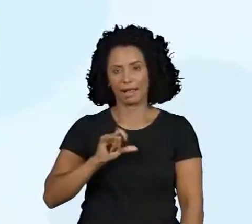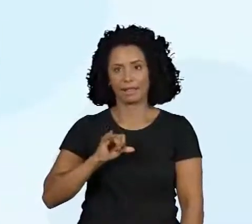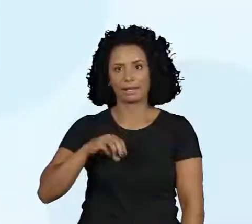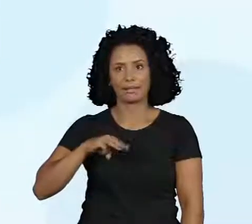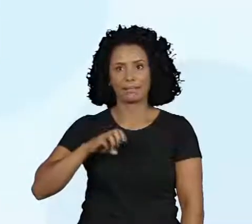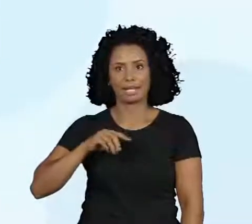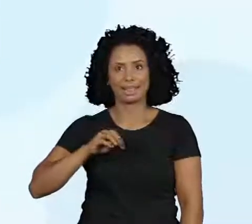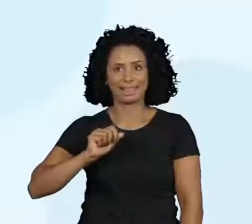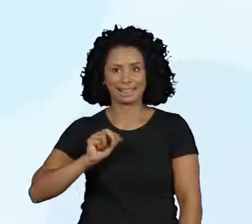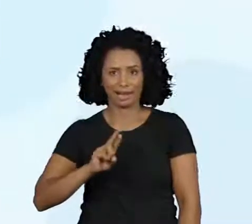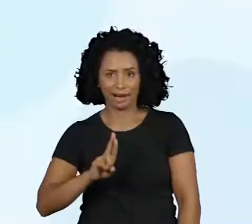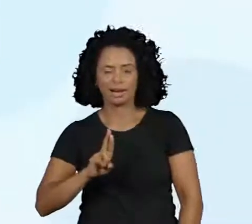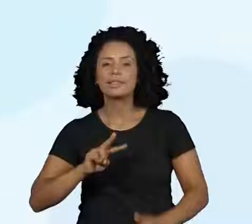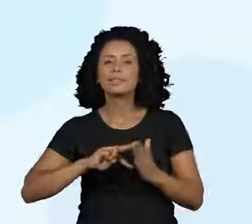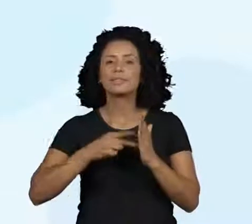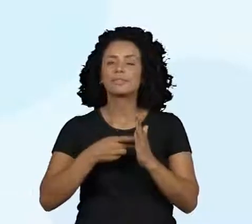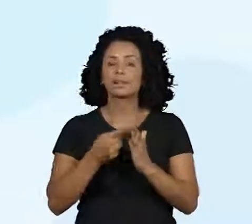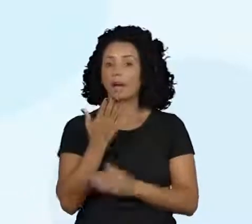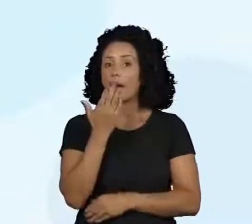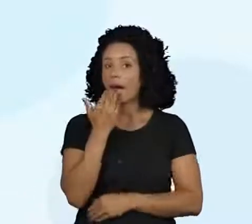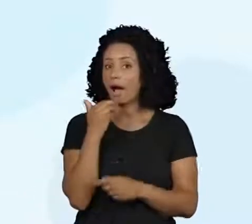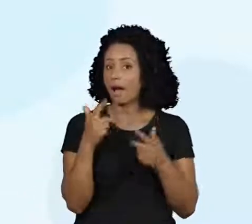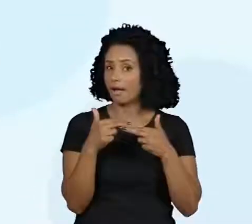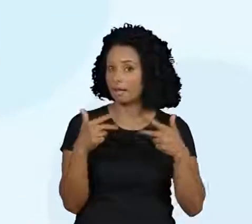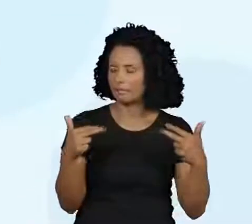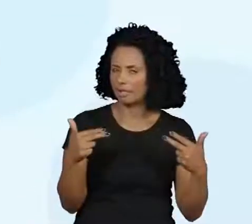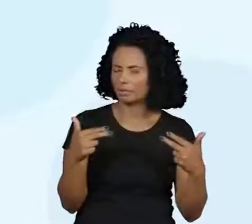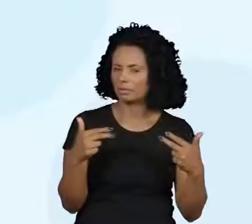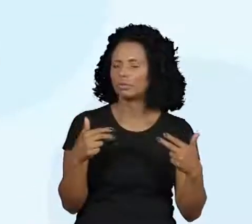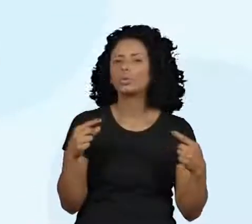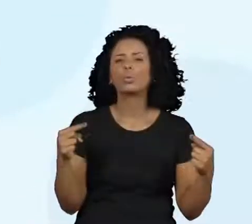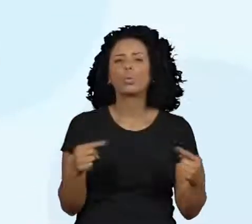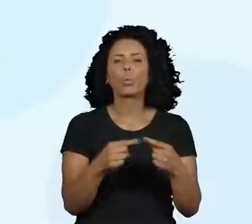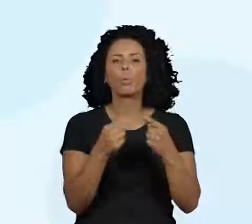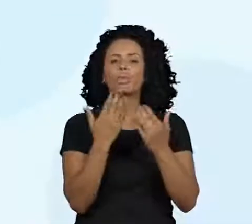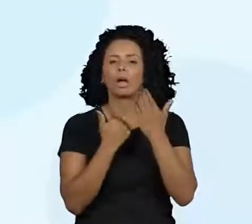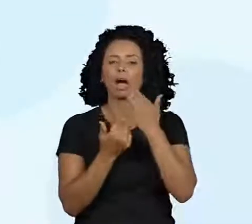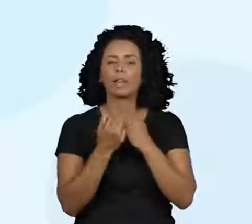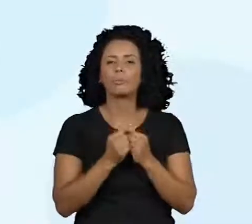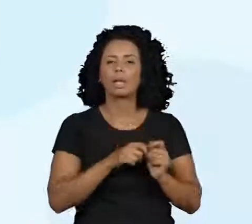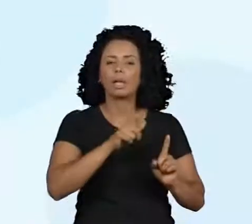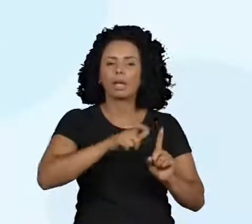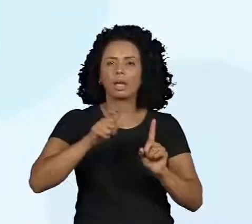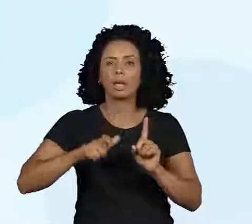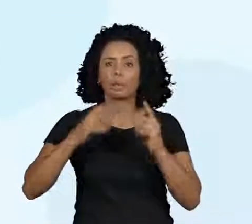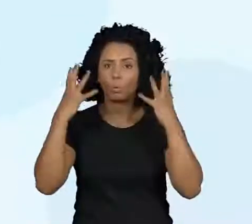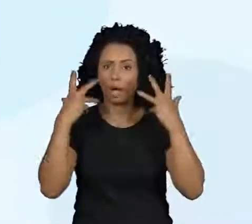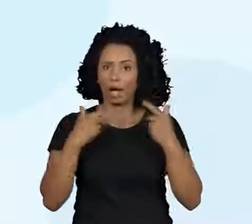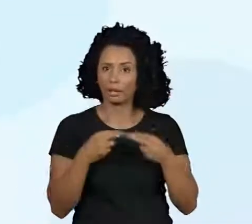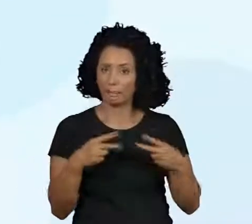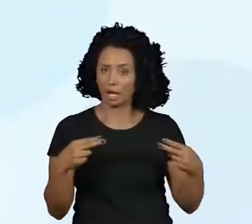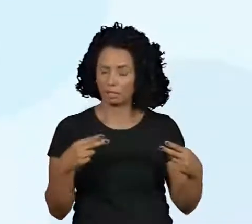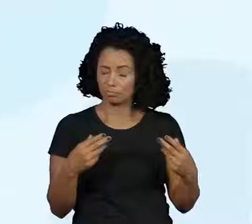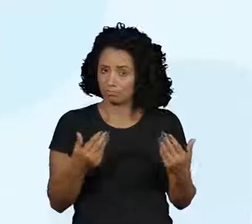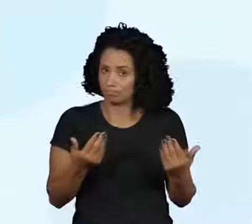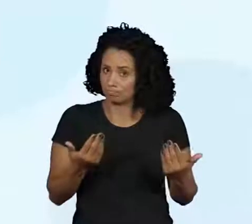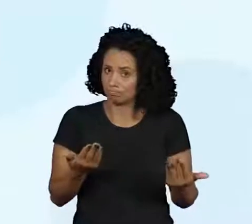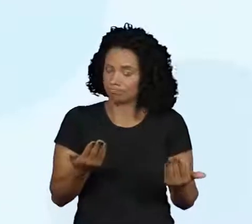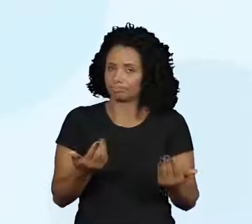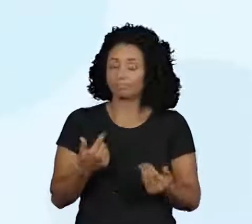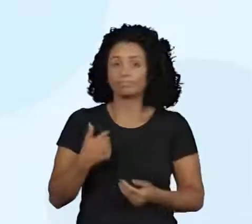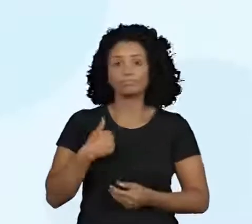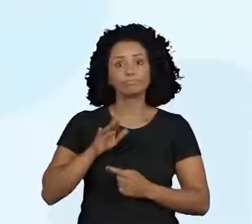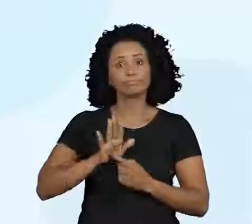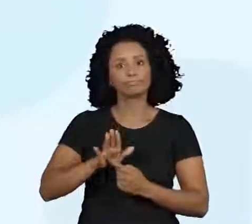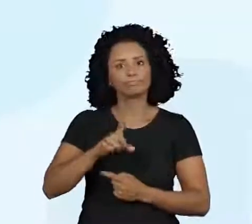Então, o que serve de alimento para os seres vivos, tá bom? Então, eu trouxe aqui um exemplo de